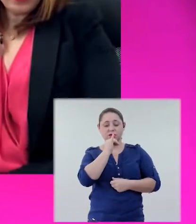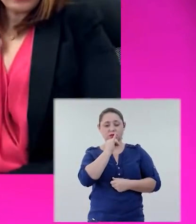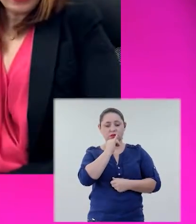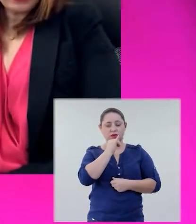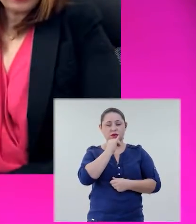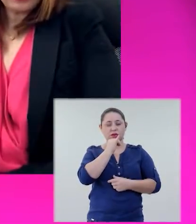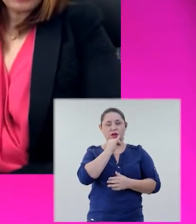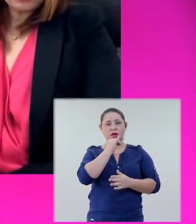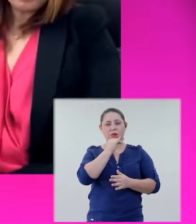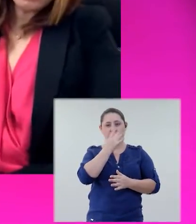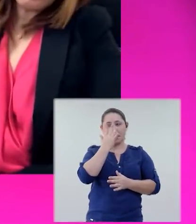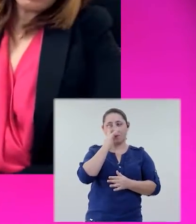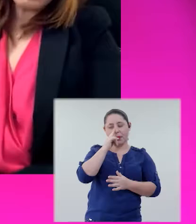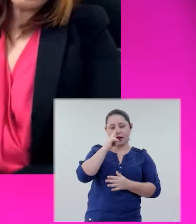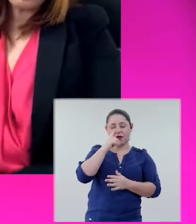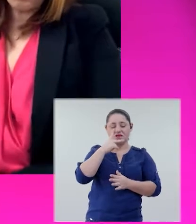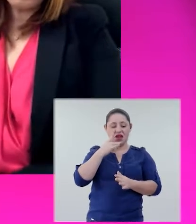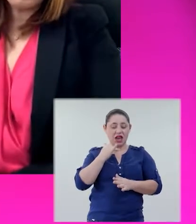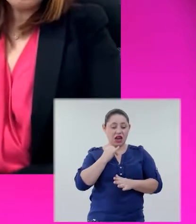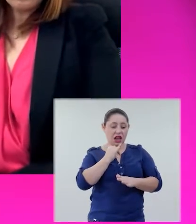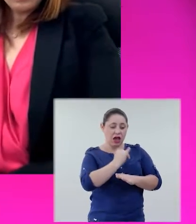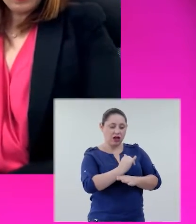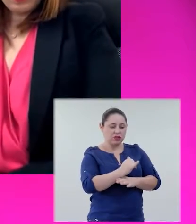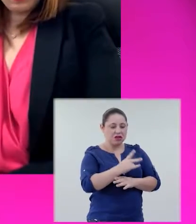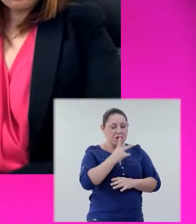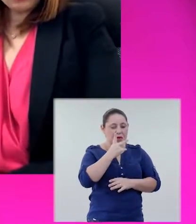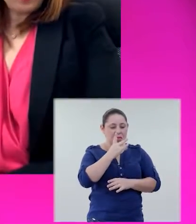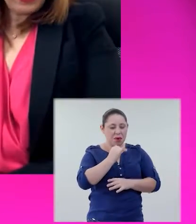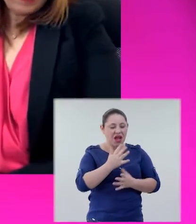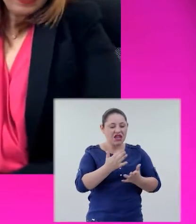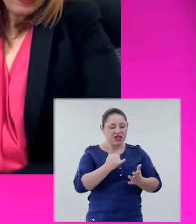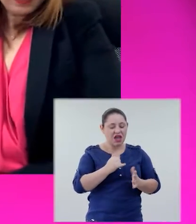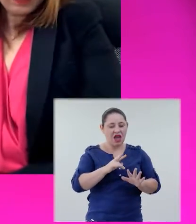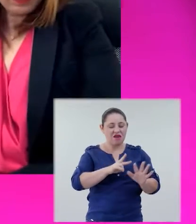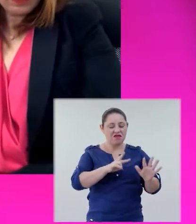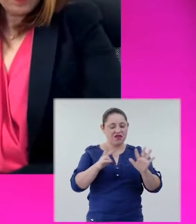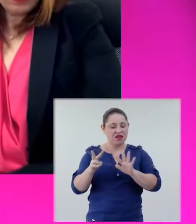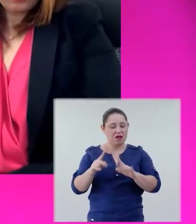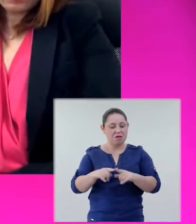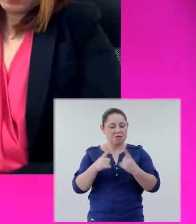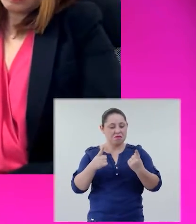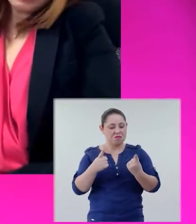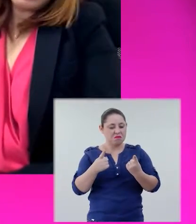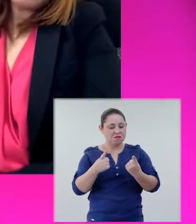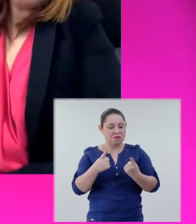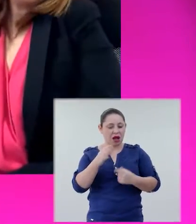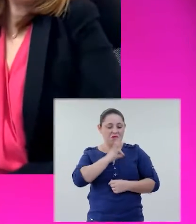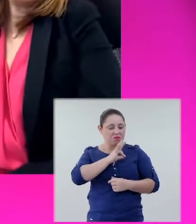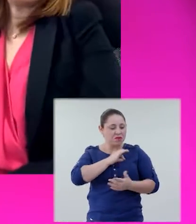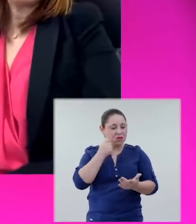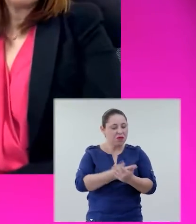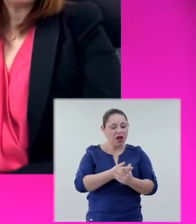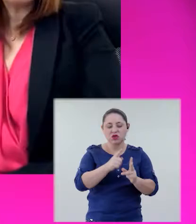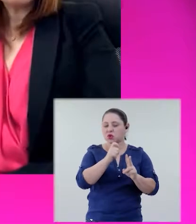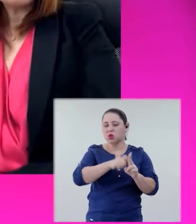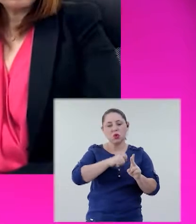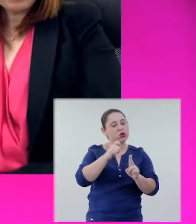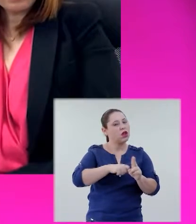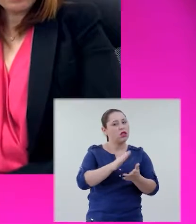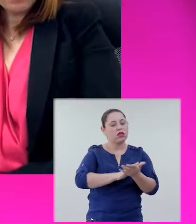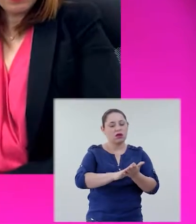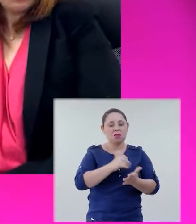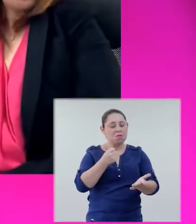Então, é aquela mãe que fala assim, olha, o seu pai quer passar esse final de semana com você, mas ele está com a pensão atrasada há